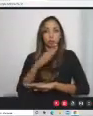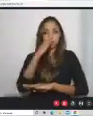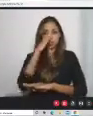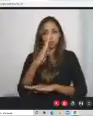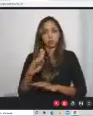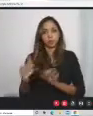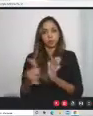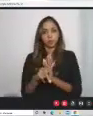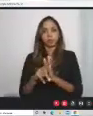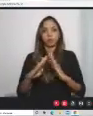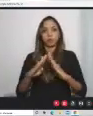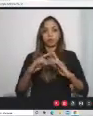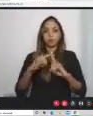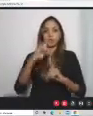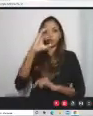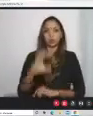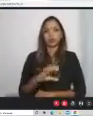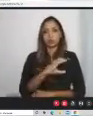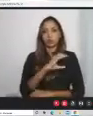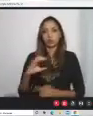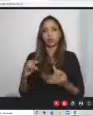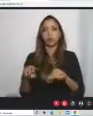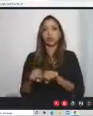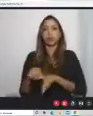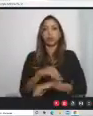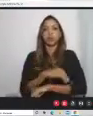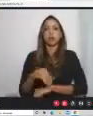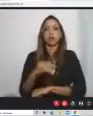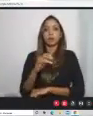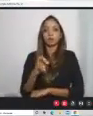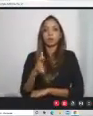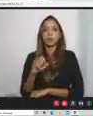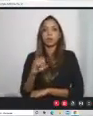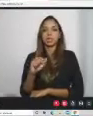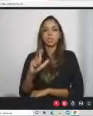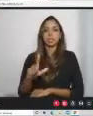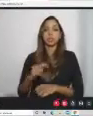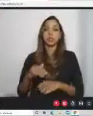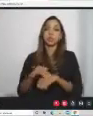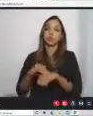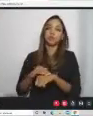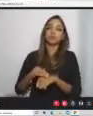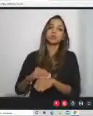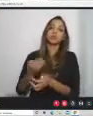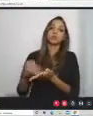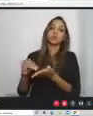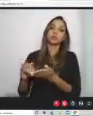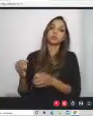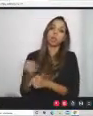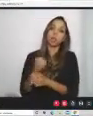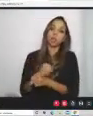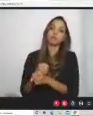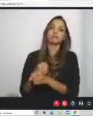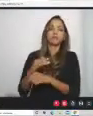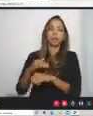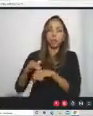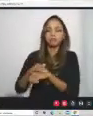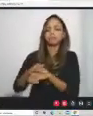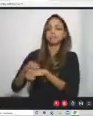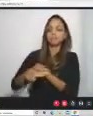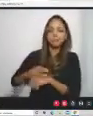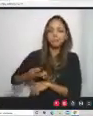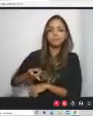né? Avenida Brasil, também conversas recorrentes com o secretário de Obras, onde retorno o que o vereador Maico falou,